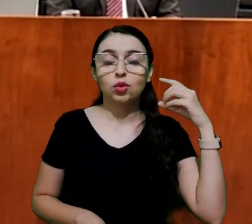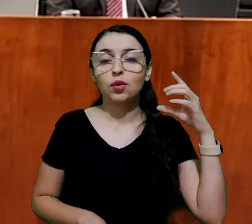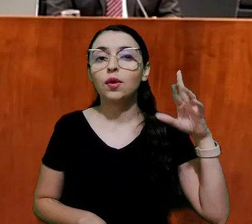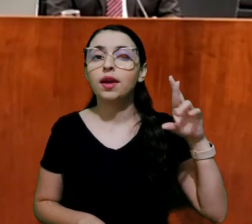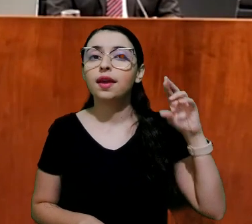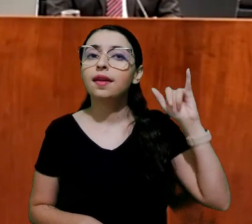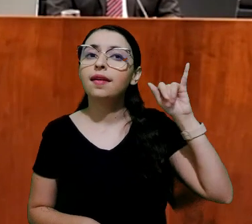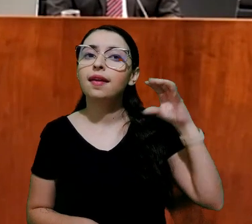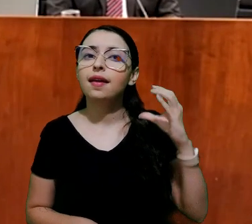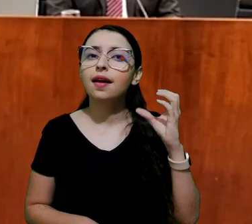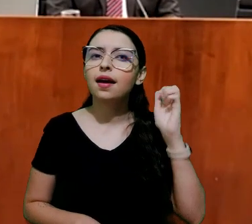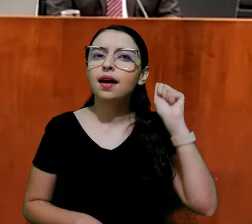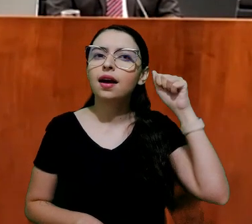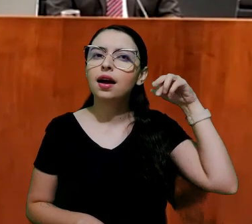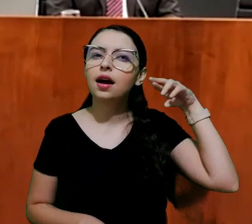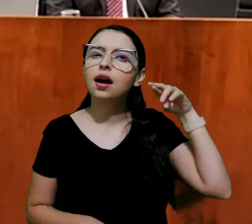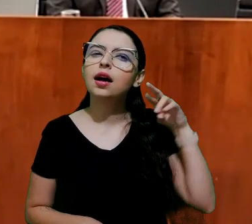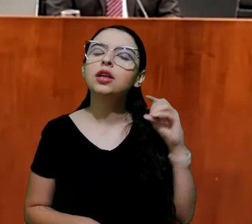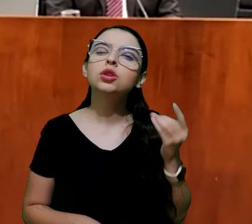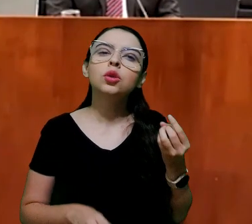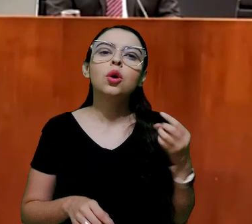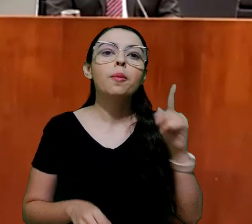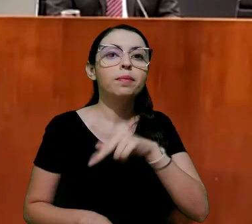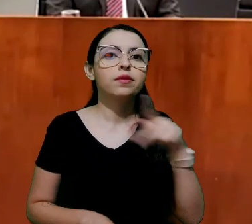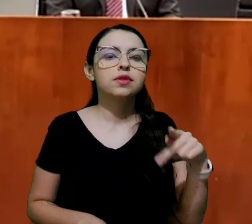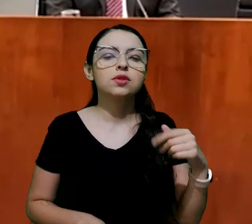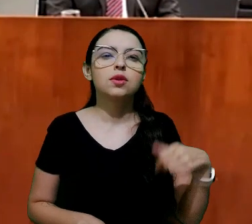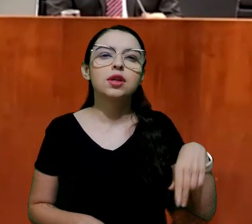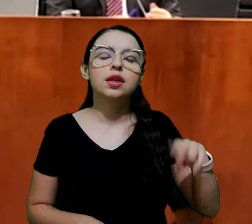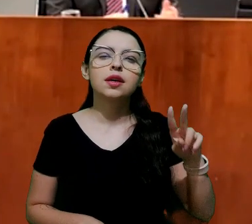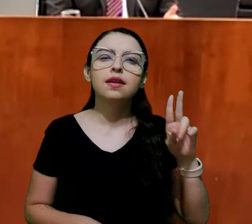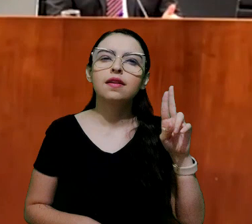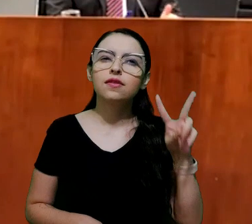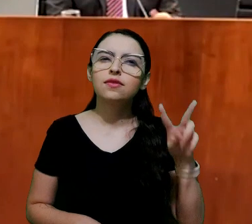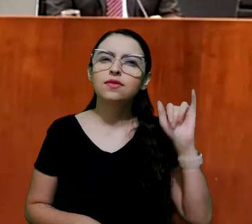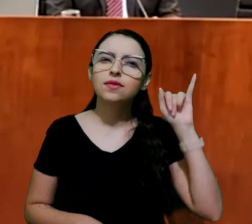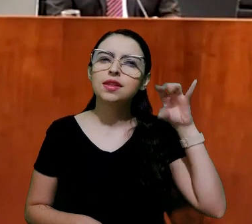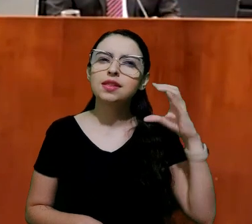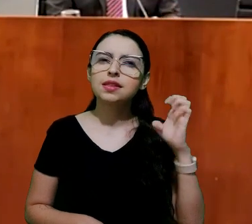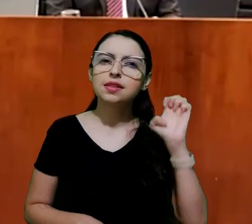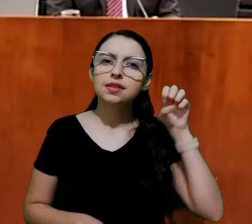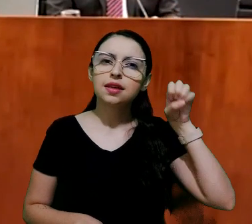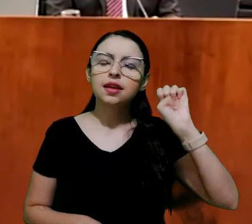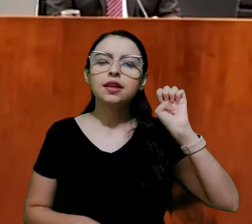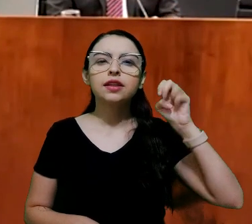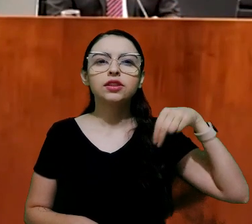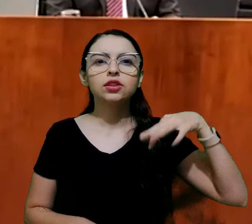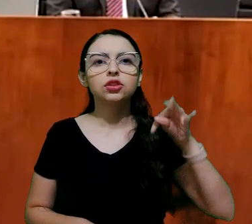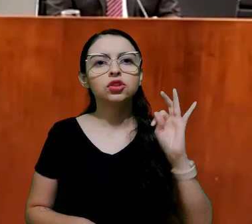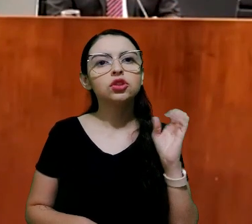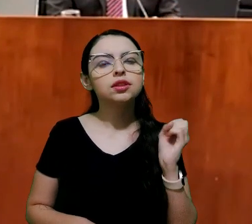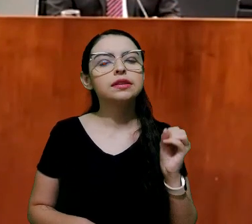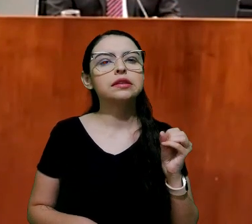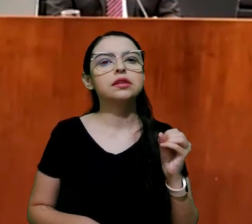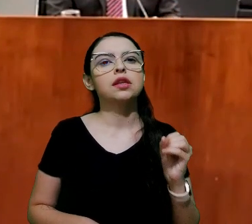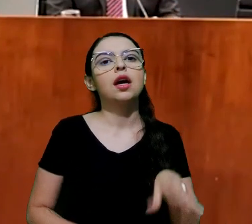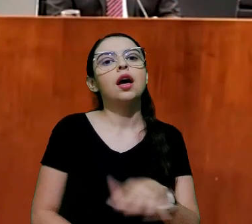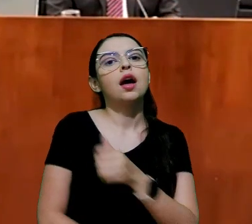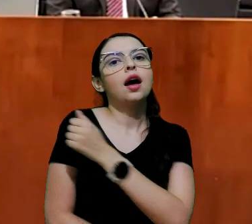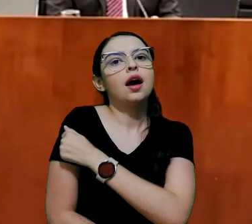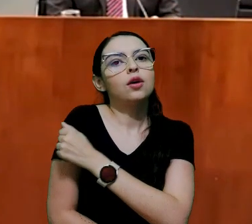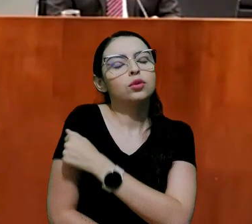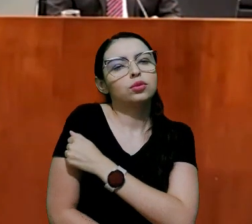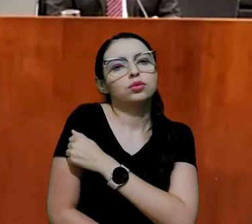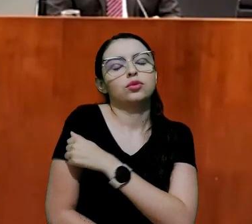Yasmine Maluf, que é professora e mestranda da PUC, e de alguns alunos da PUC de São Paulo,